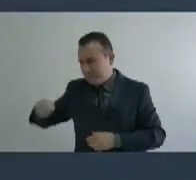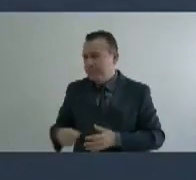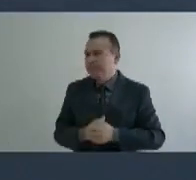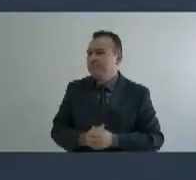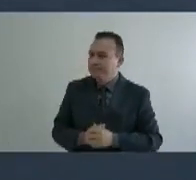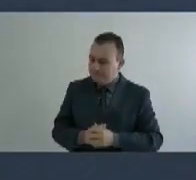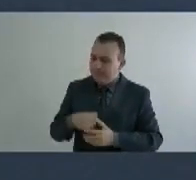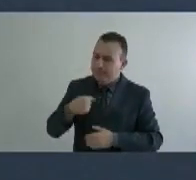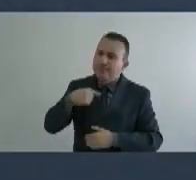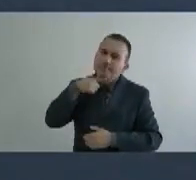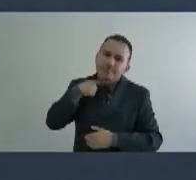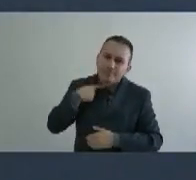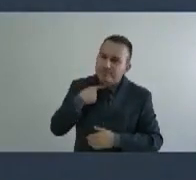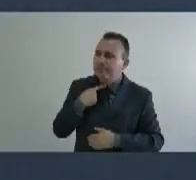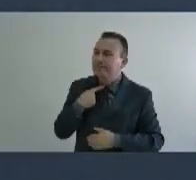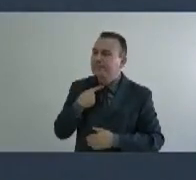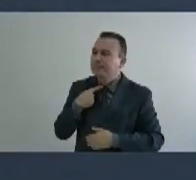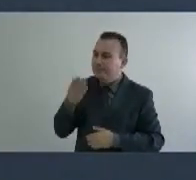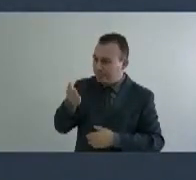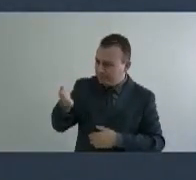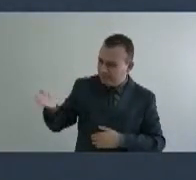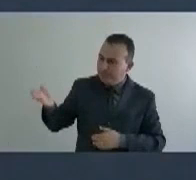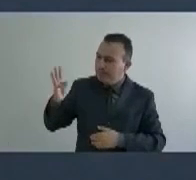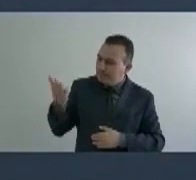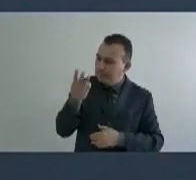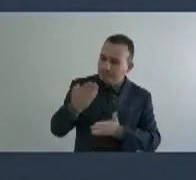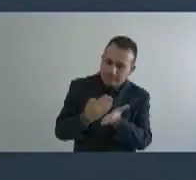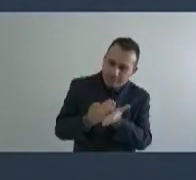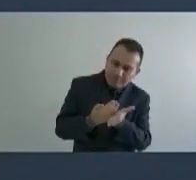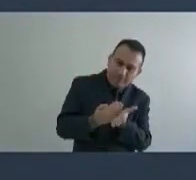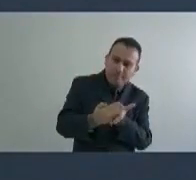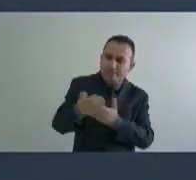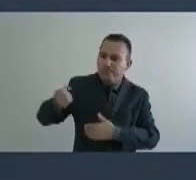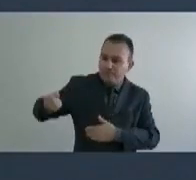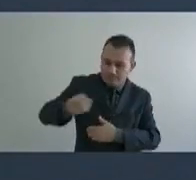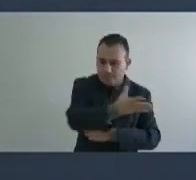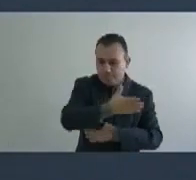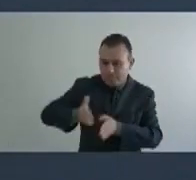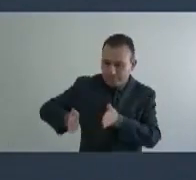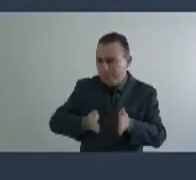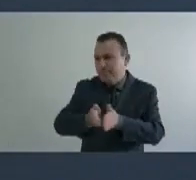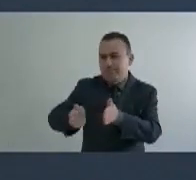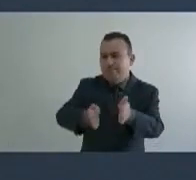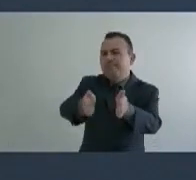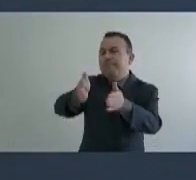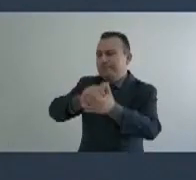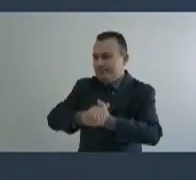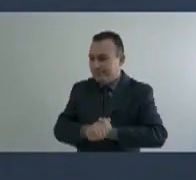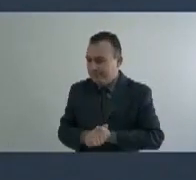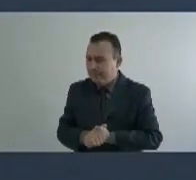muito bem-sucedidos os 3 que vão iniciar uma nova jornada, e sejam também